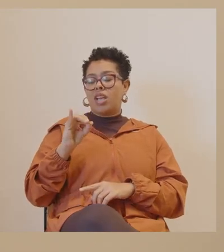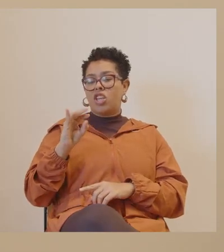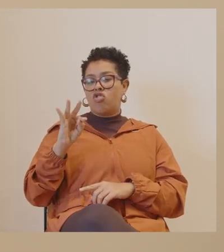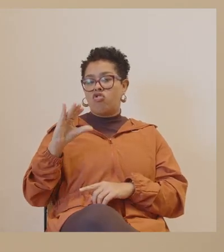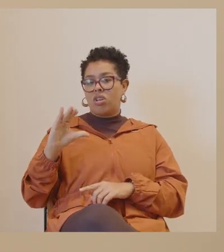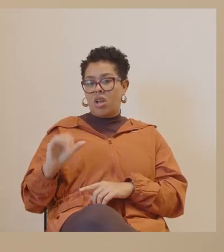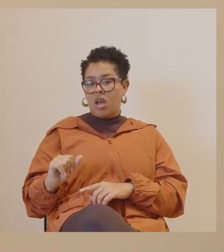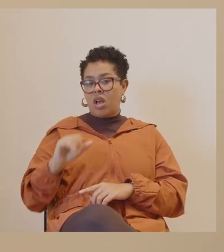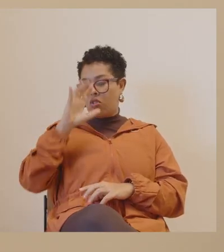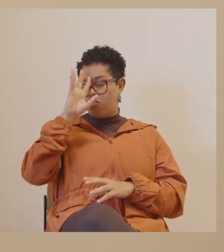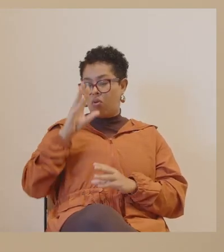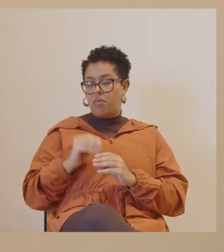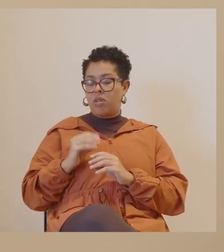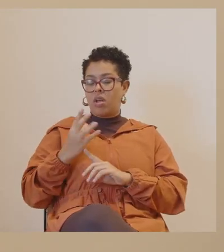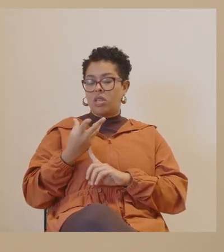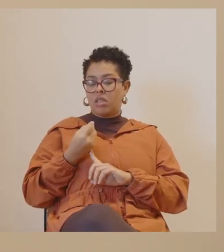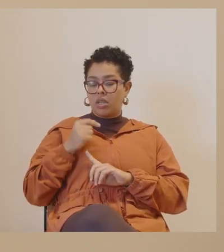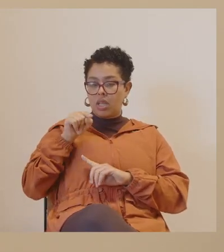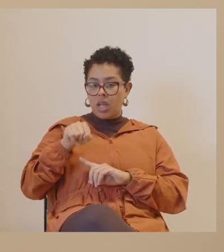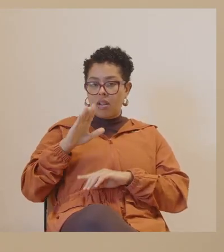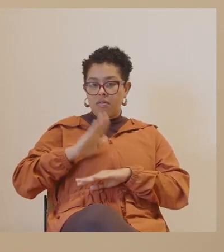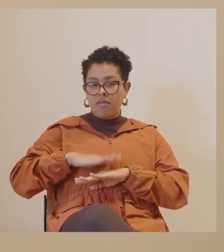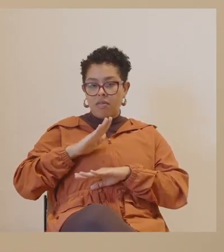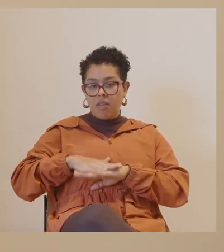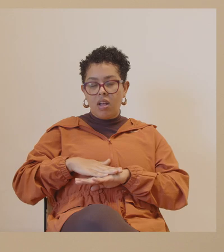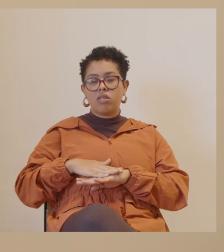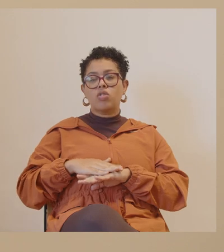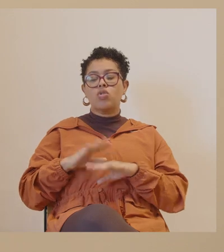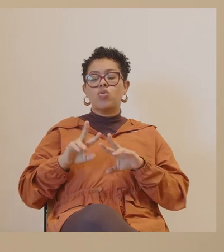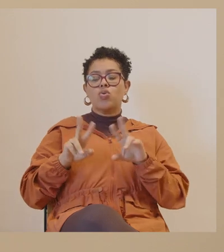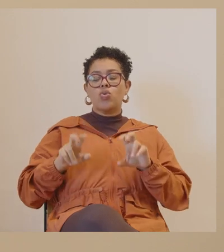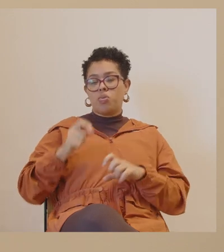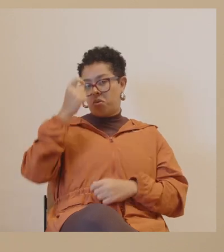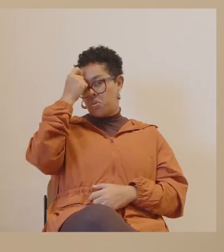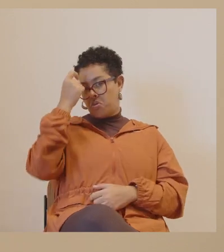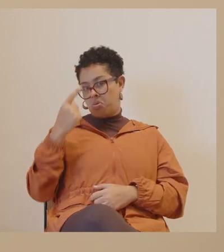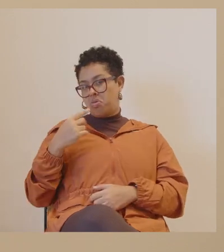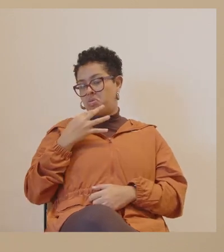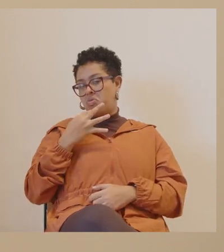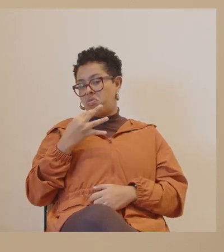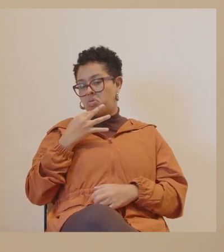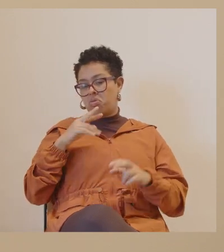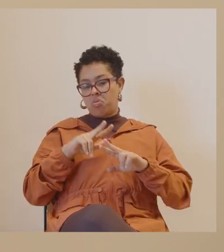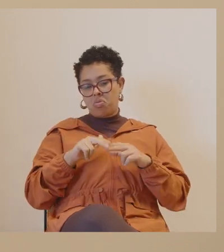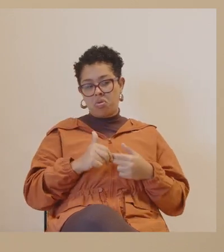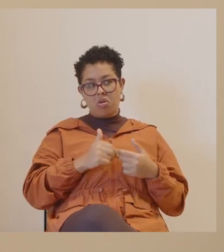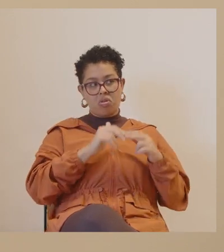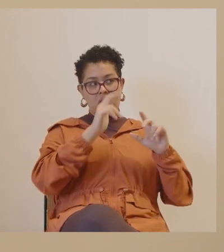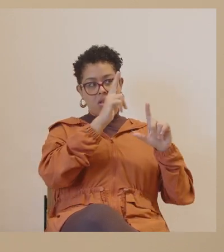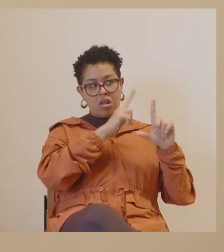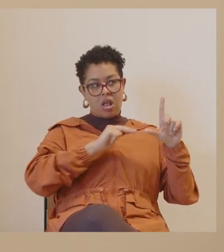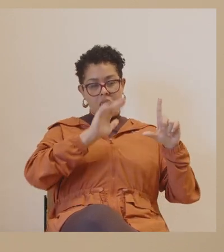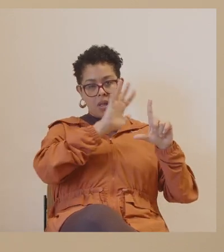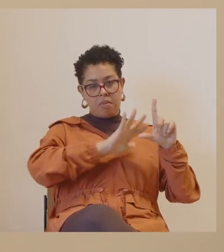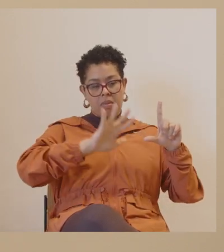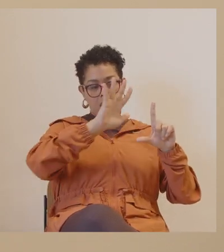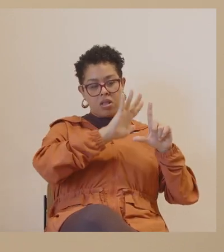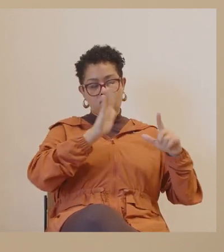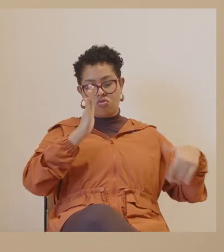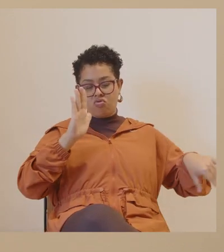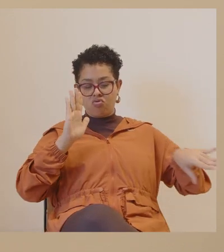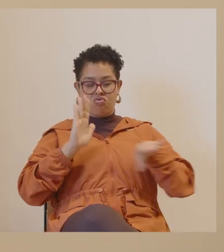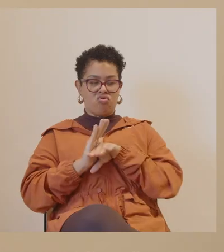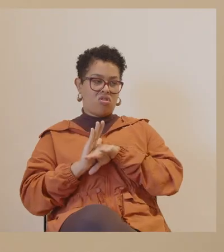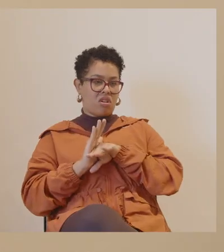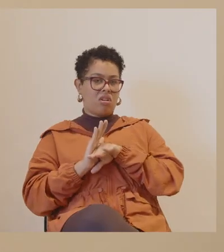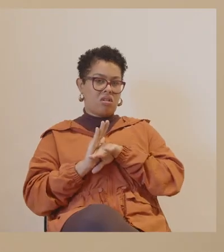artista faz de uma cultura que, na verdade, ele conhece pelas imagens, né, das imagens que chegam para ele,